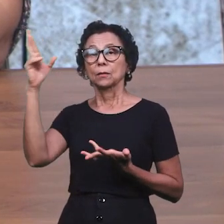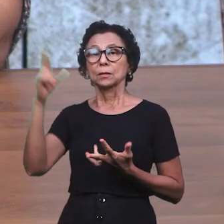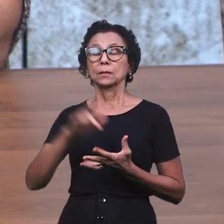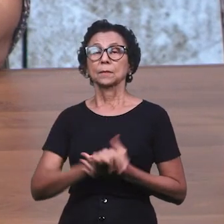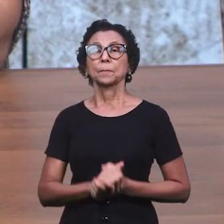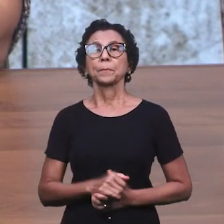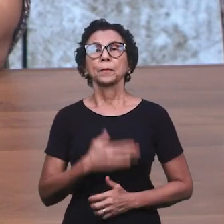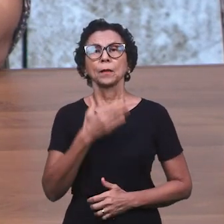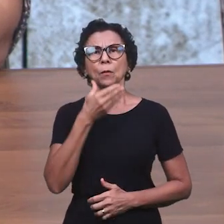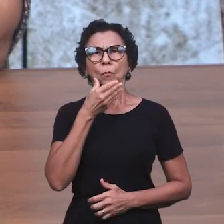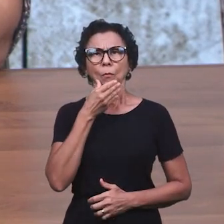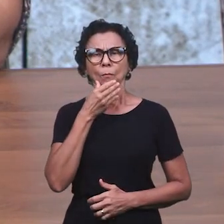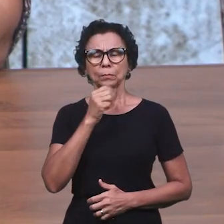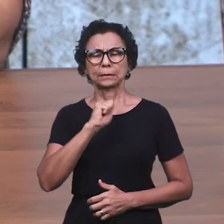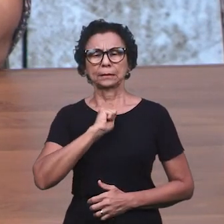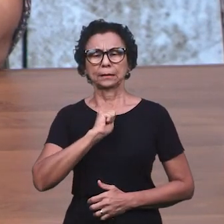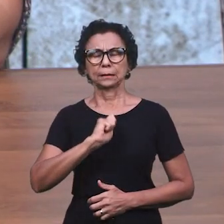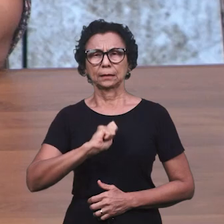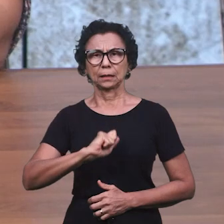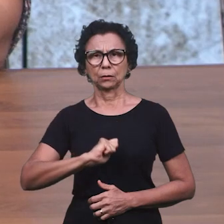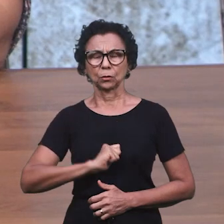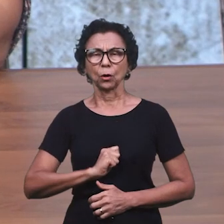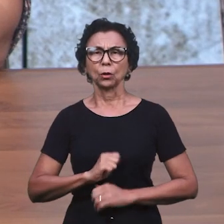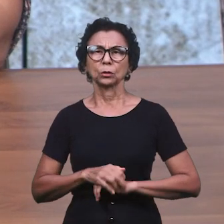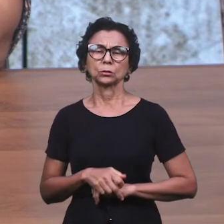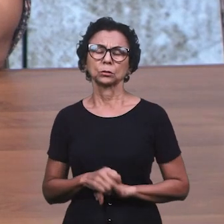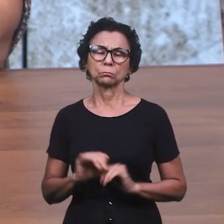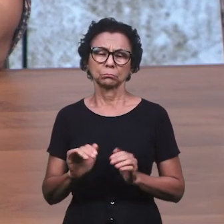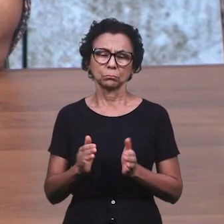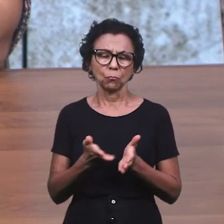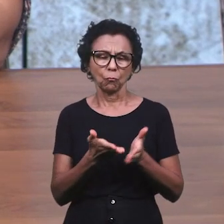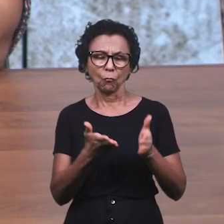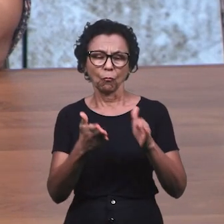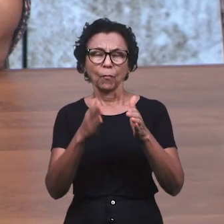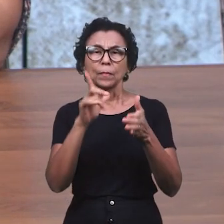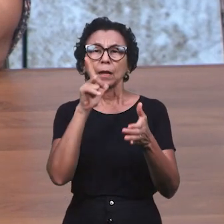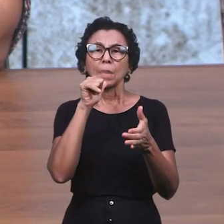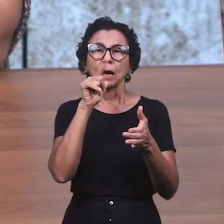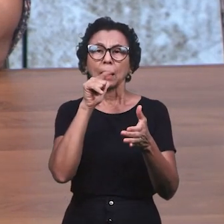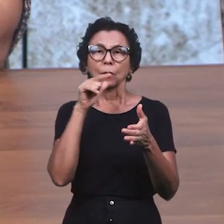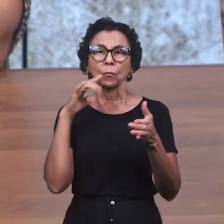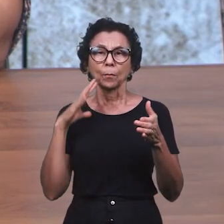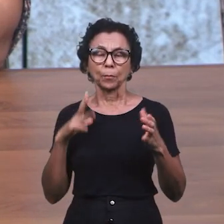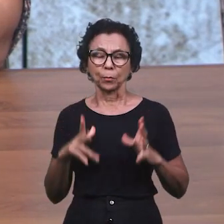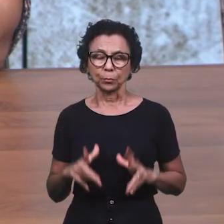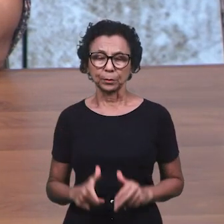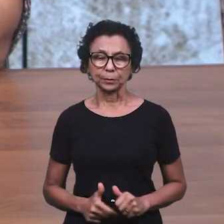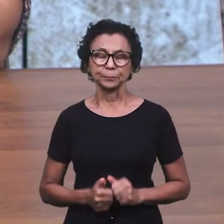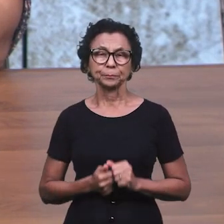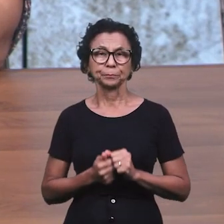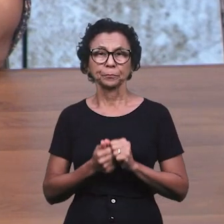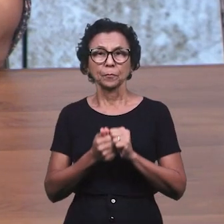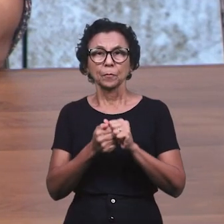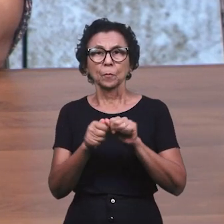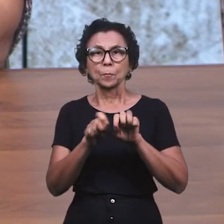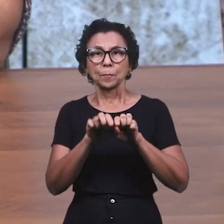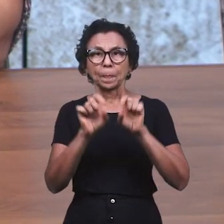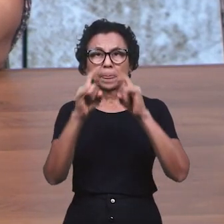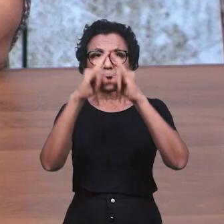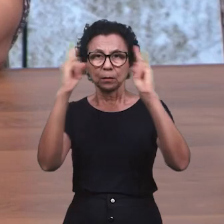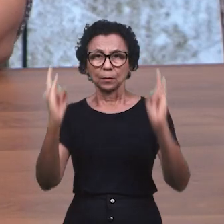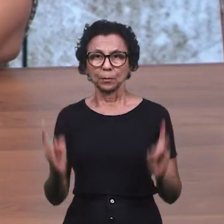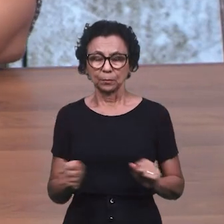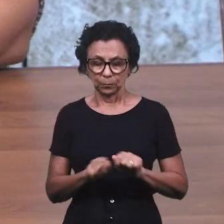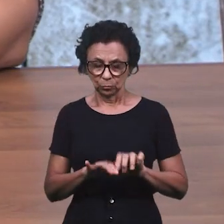santa num vaso de barro. Também tomará o sacerdote do pó que houver no chão do tabernáculo e